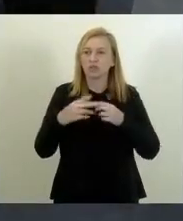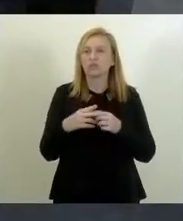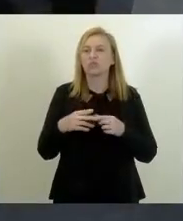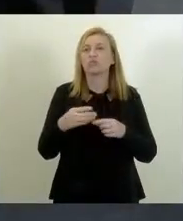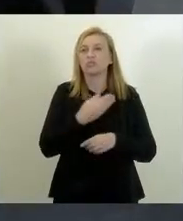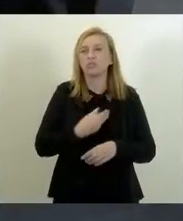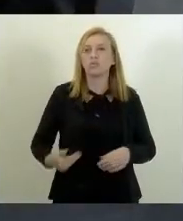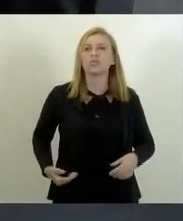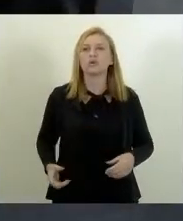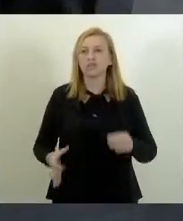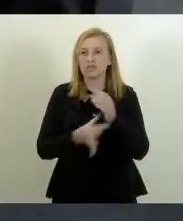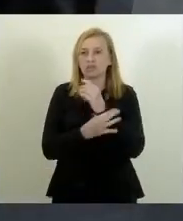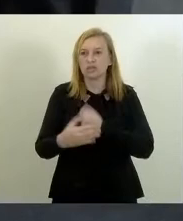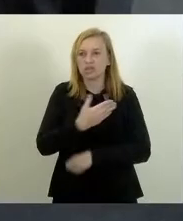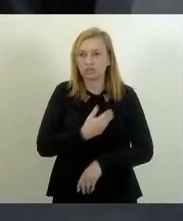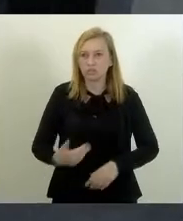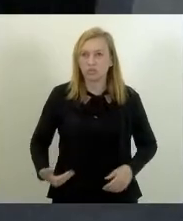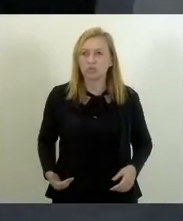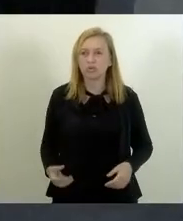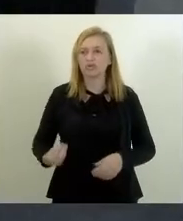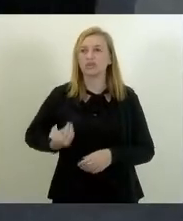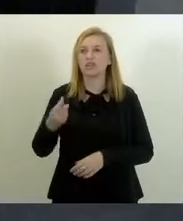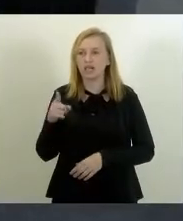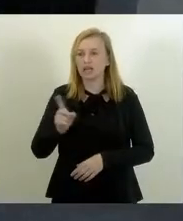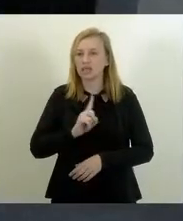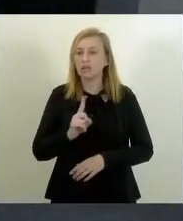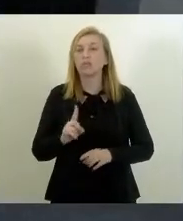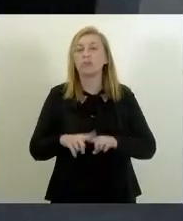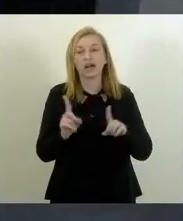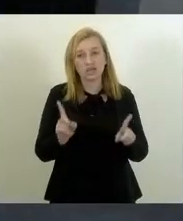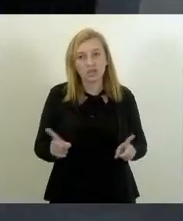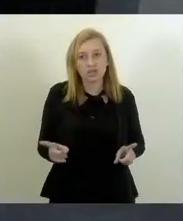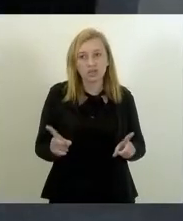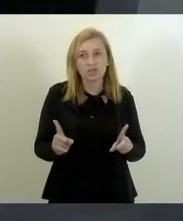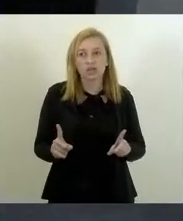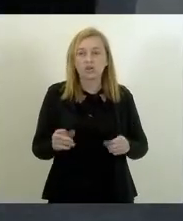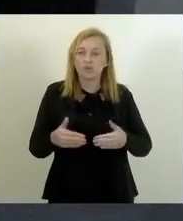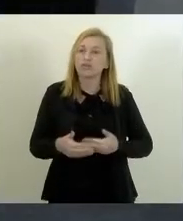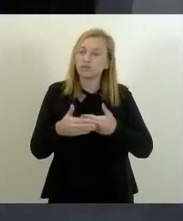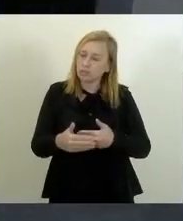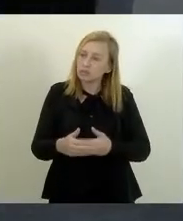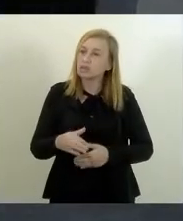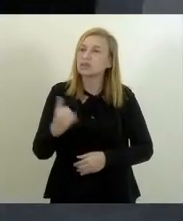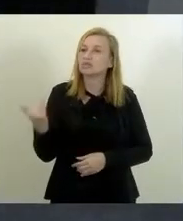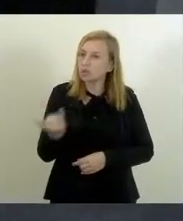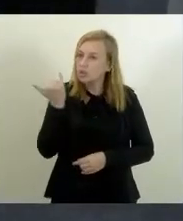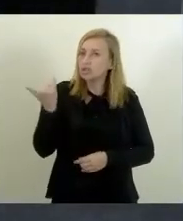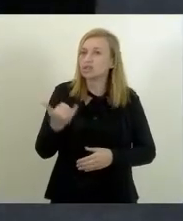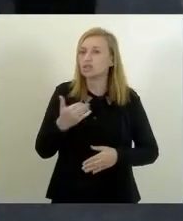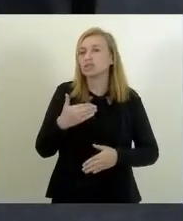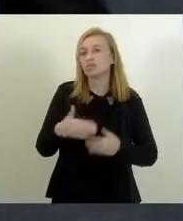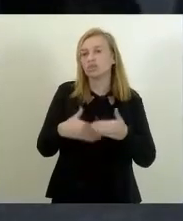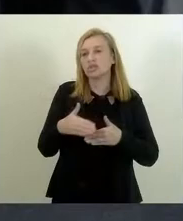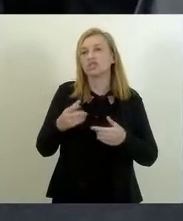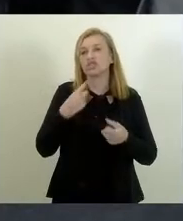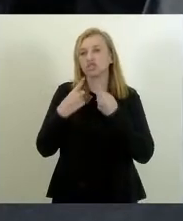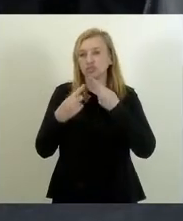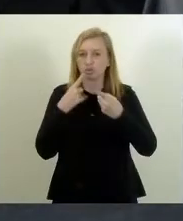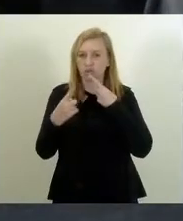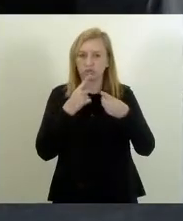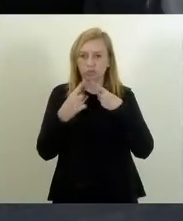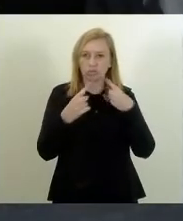Segurança Pública, portanto, não estiveram presencialmente, mas foi um passo importante nesse processo de discussão